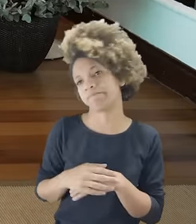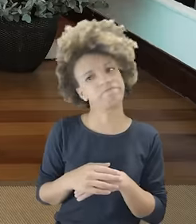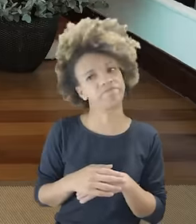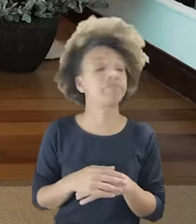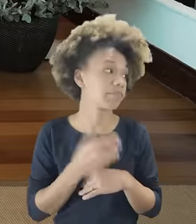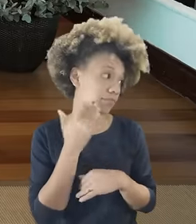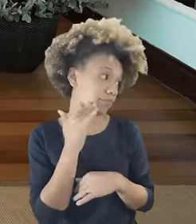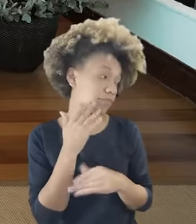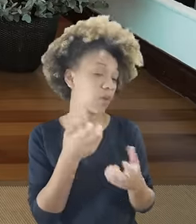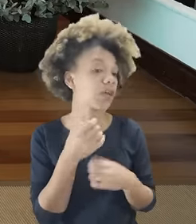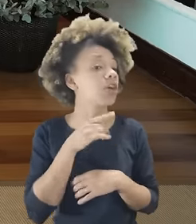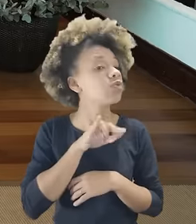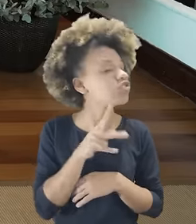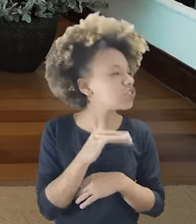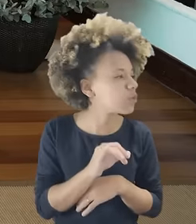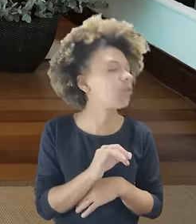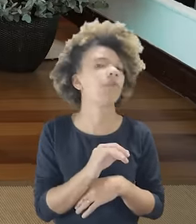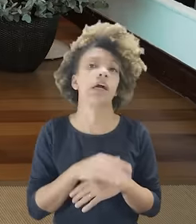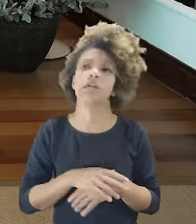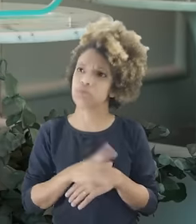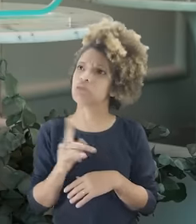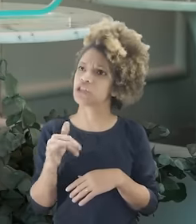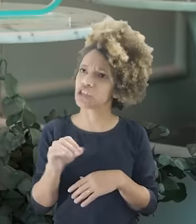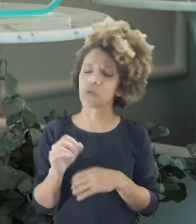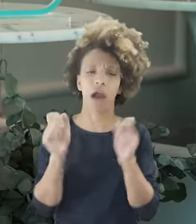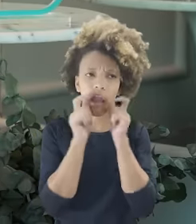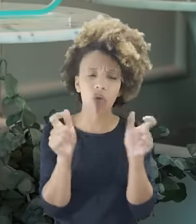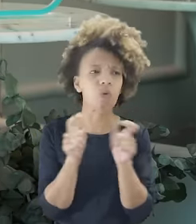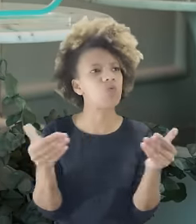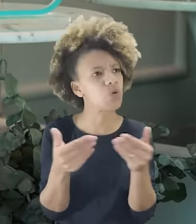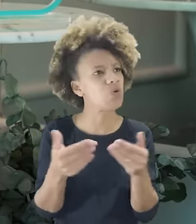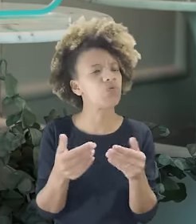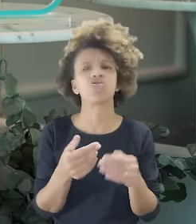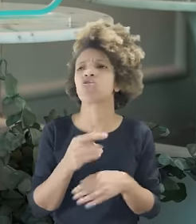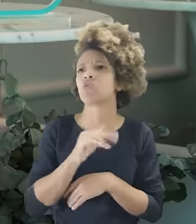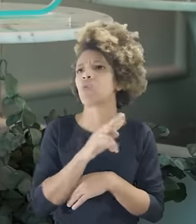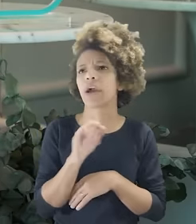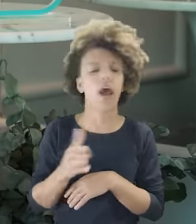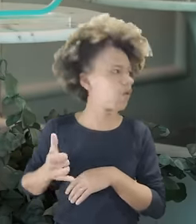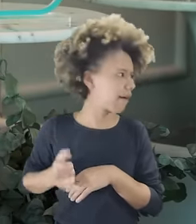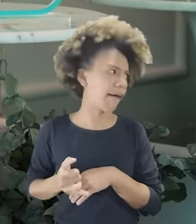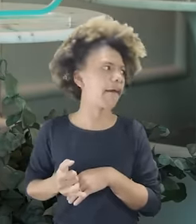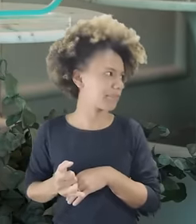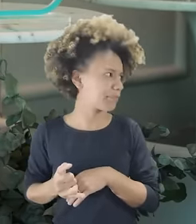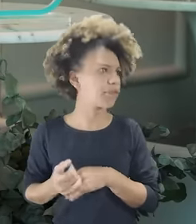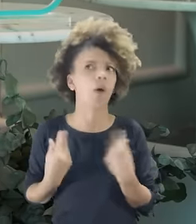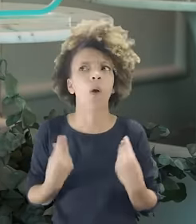entendeu eu quero ver se o Dinho Ouro Preto ele tem que assim de Ouro Preto acordou no Graal cagado